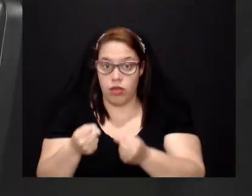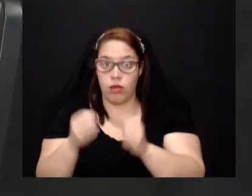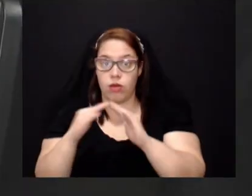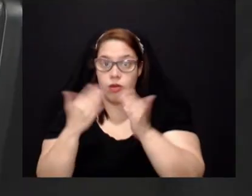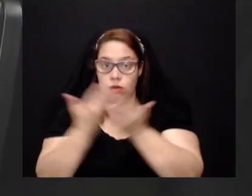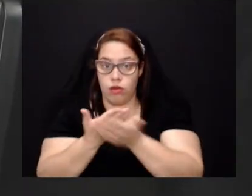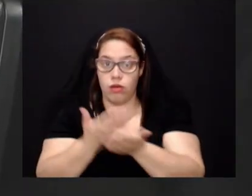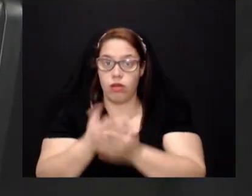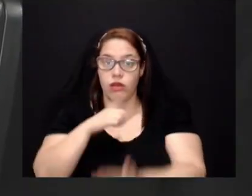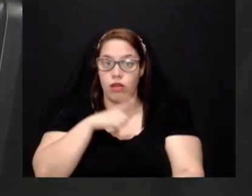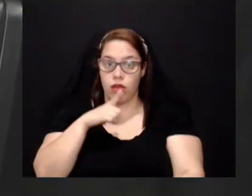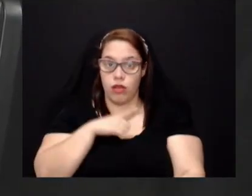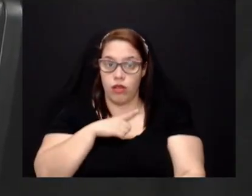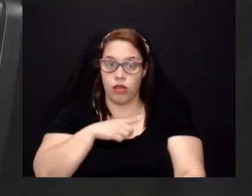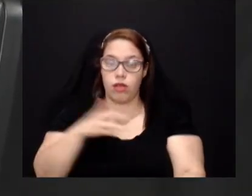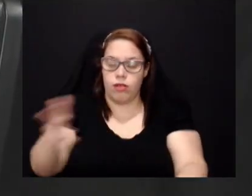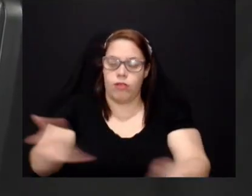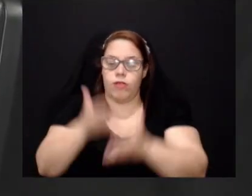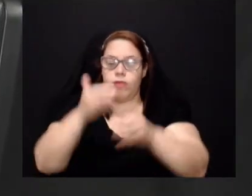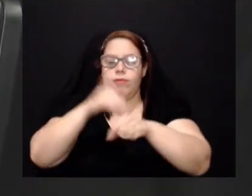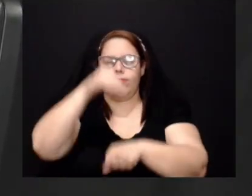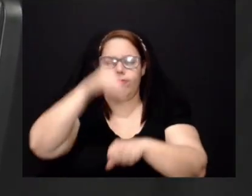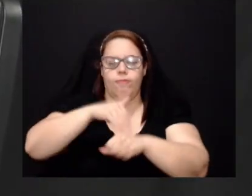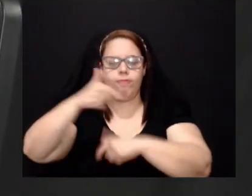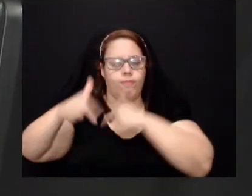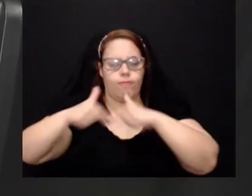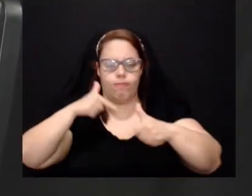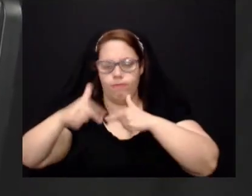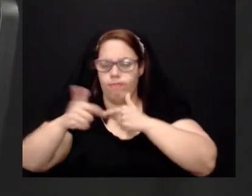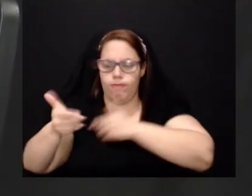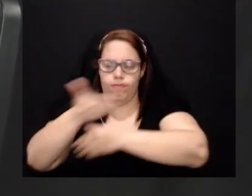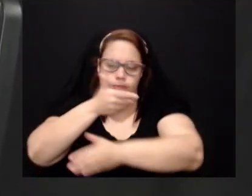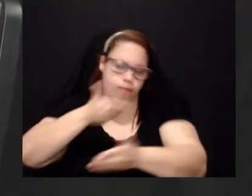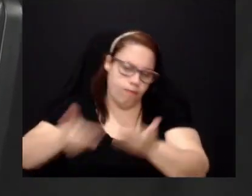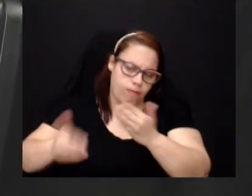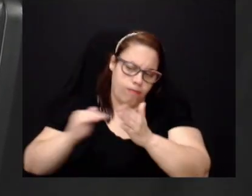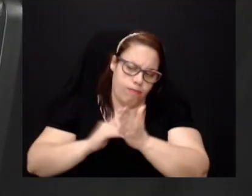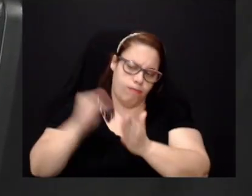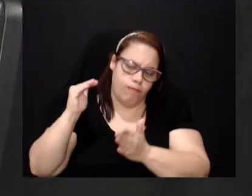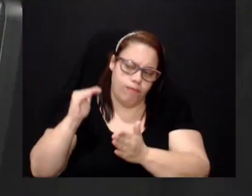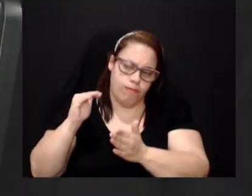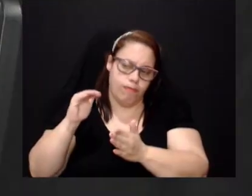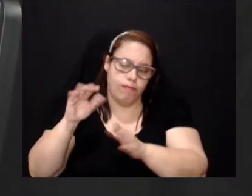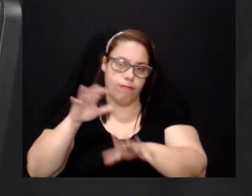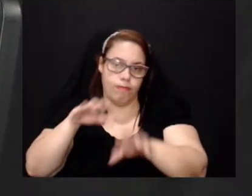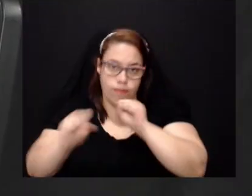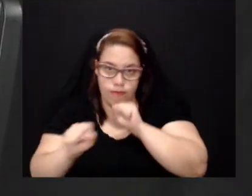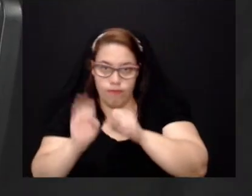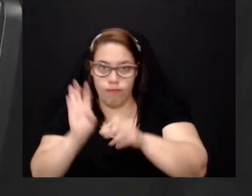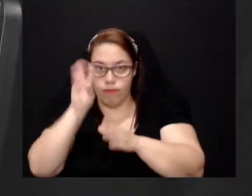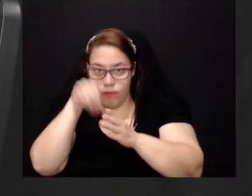vai fomentar mais esse trabalho e trazer mais formações para dentro